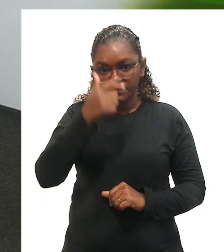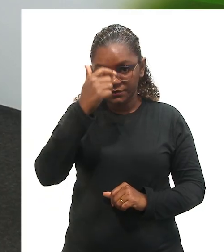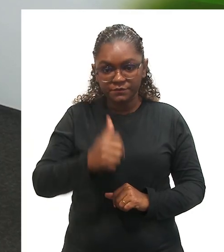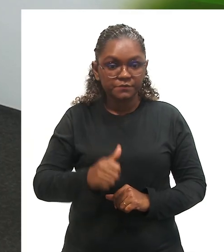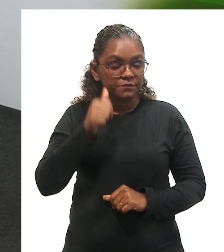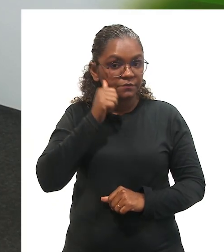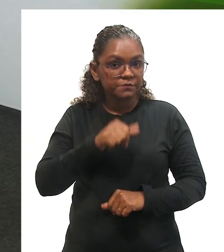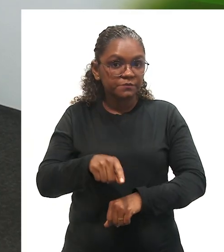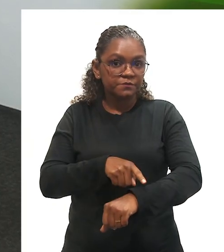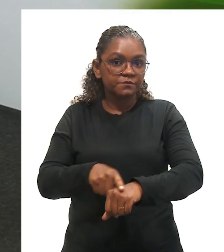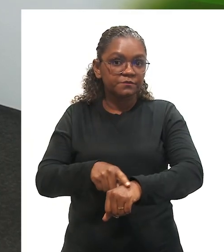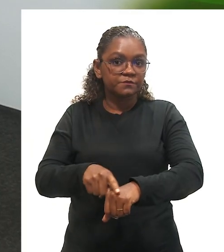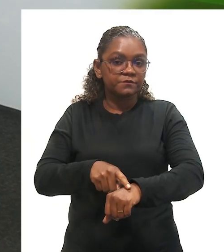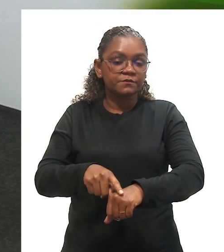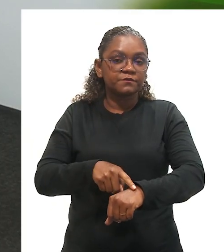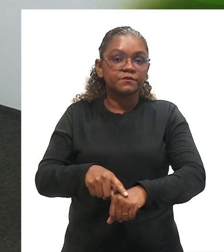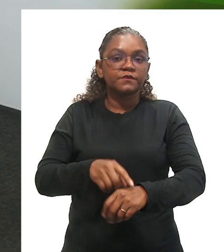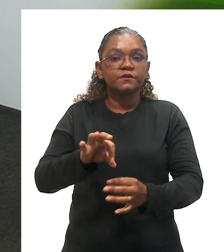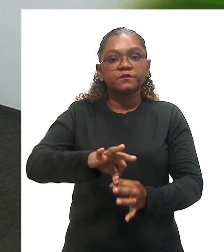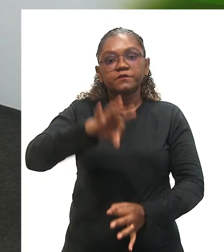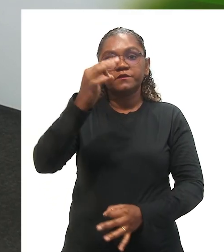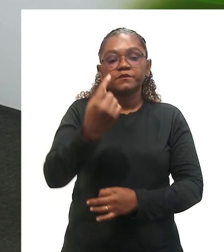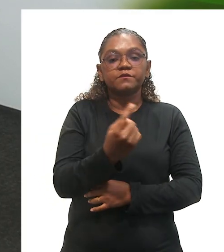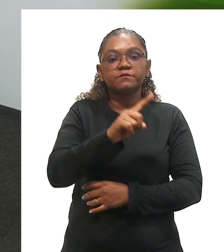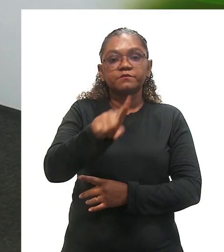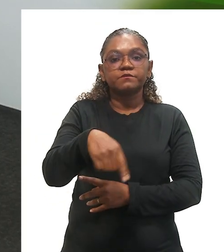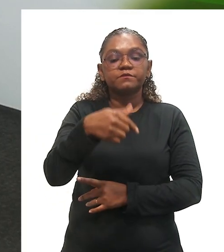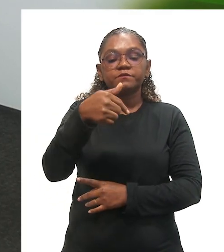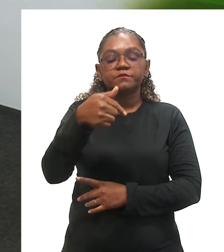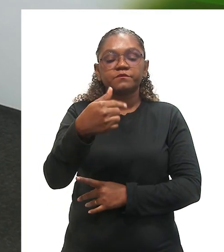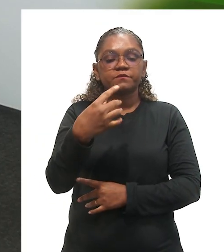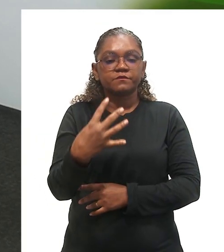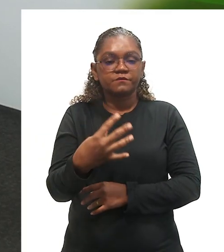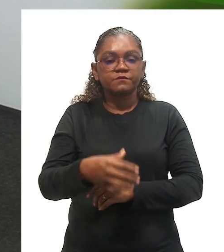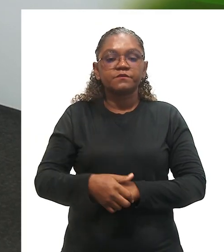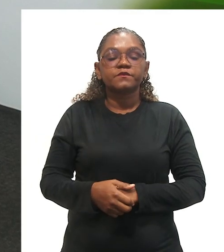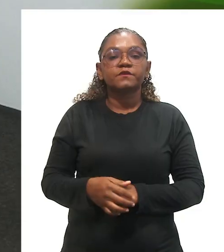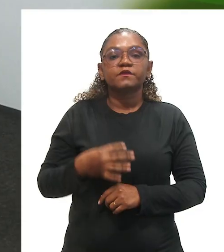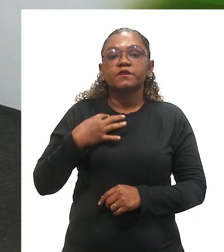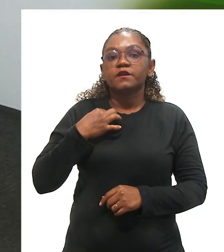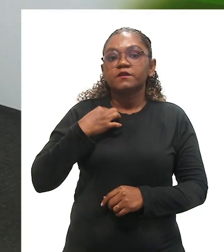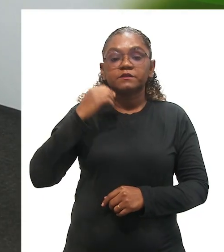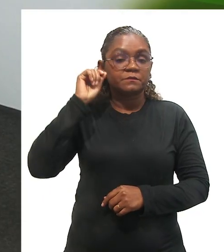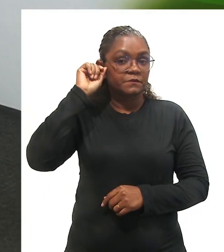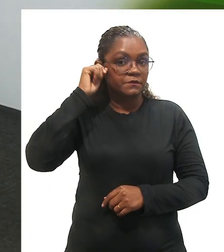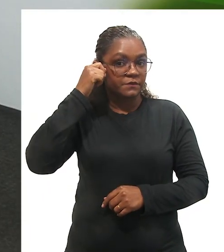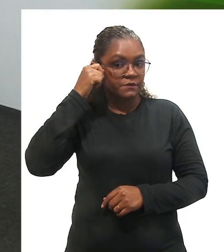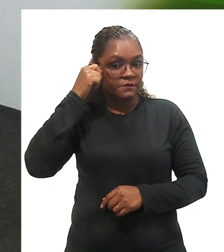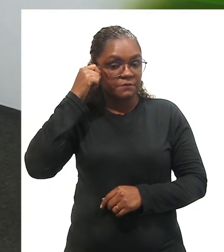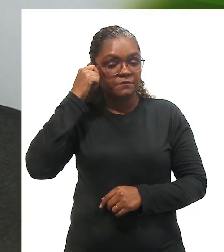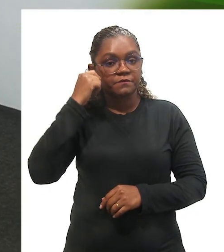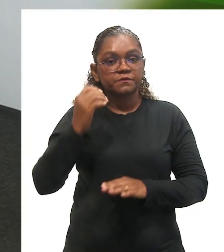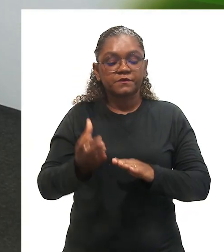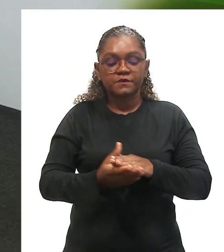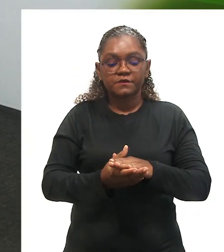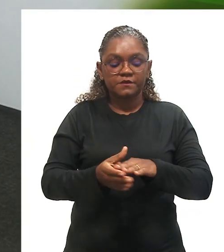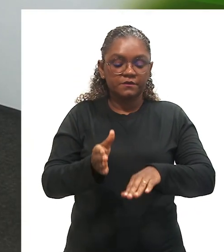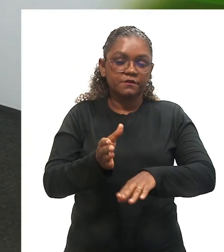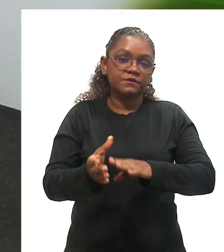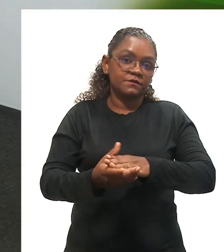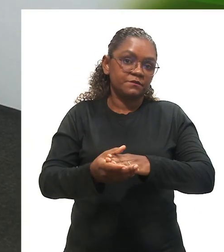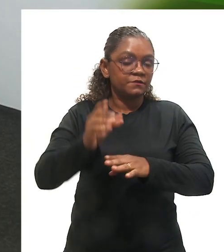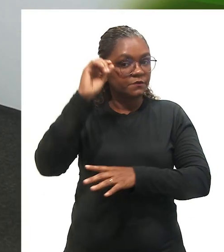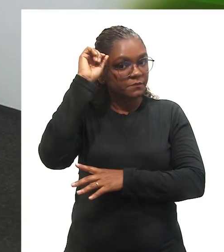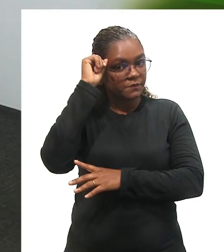morena, de 1,74 m, cabelos pretos, visto uma camiseta preta, uma calça azul e